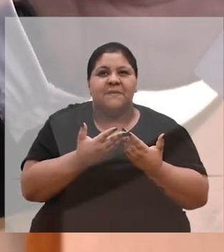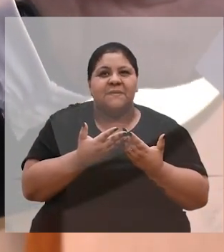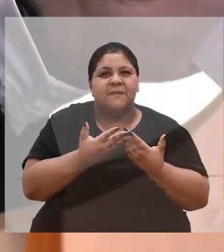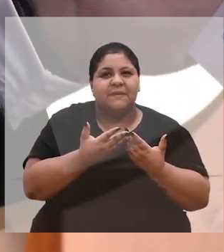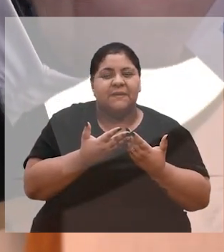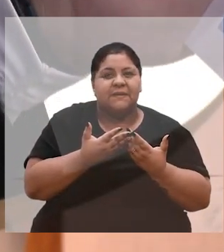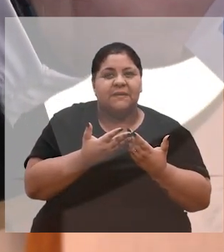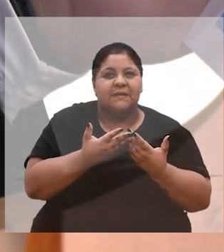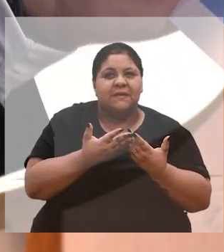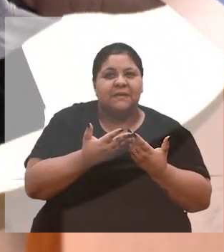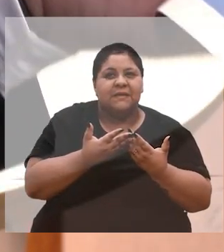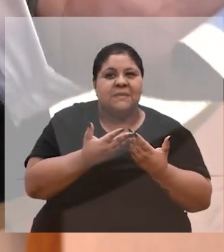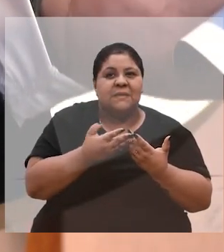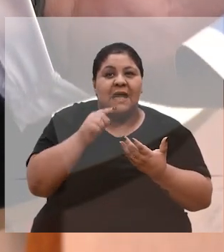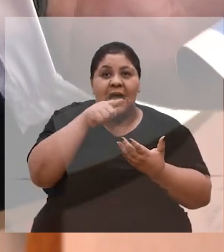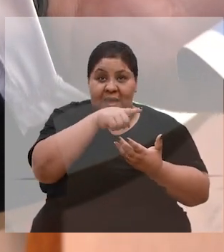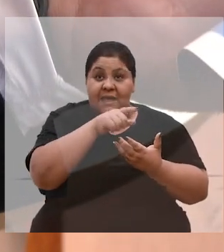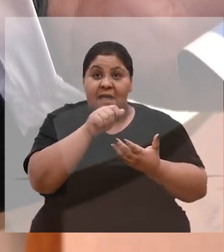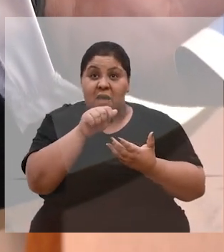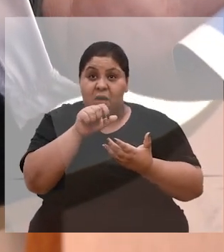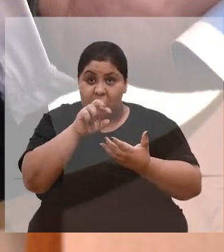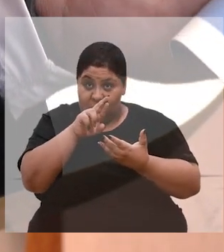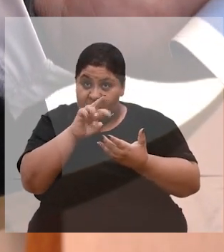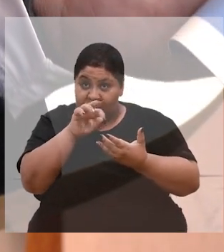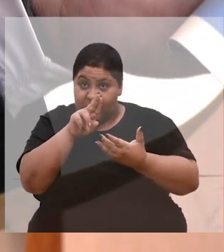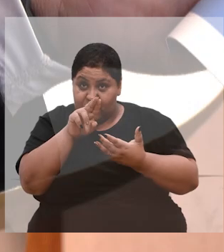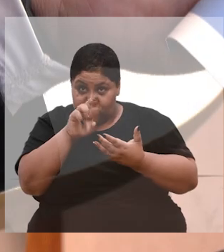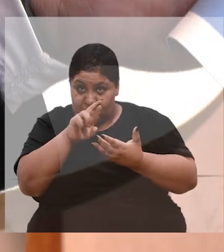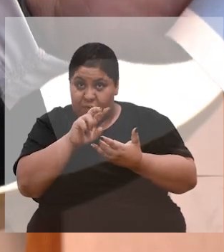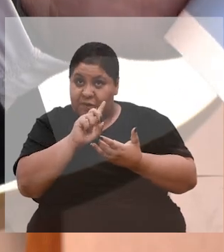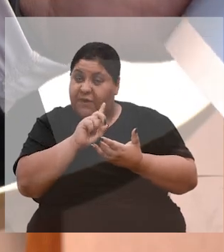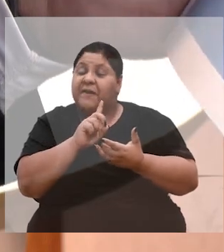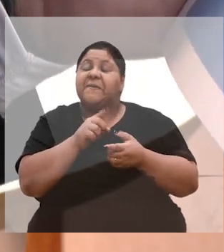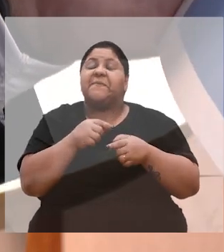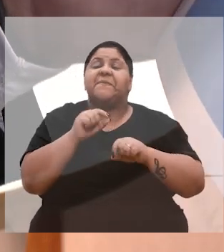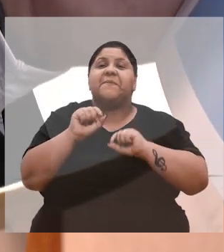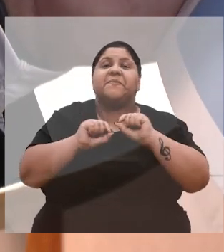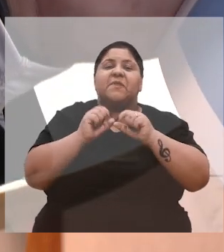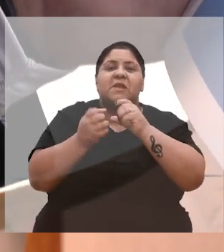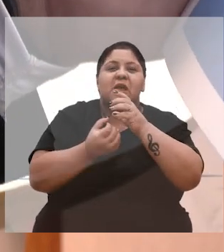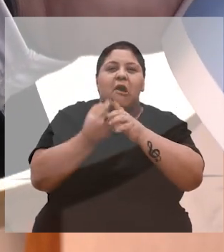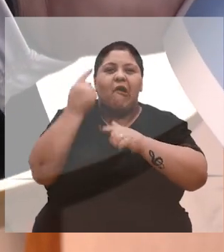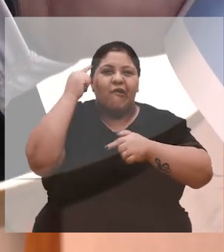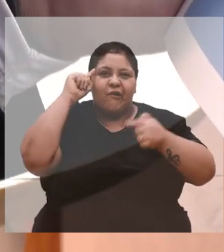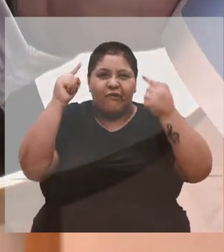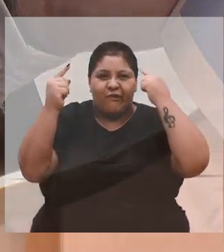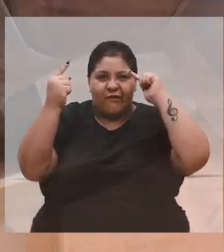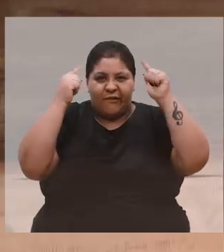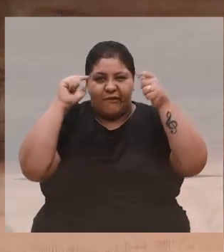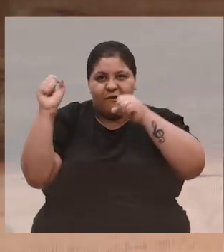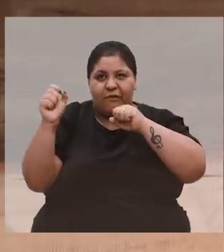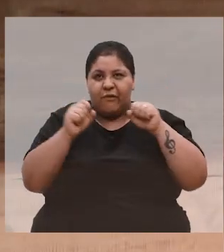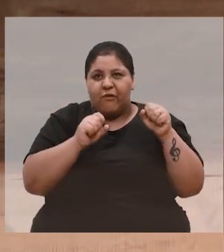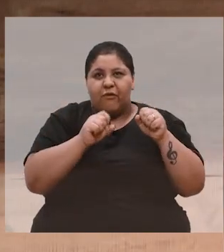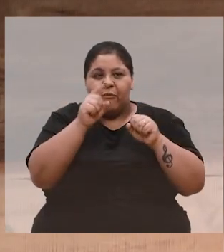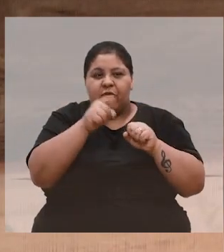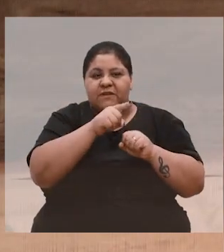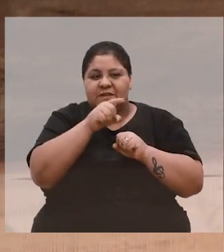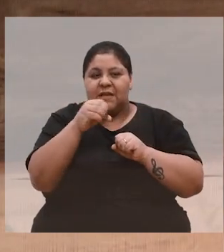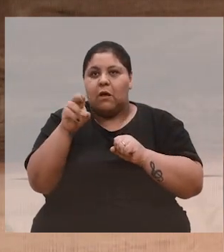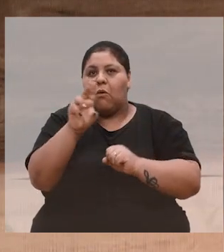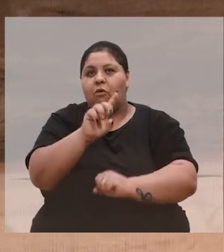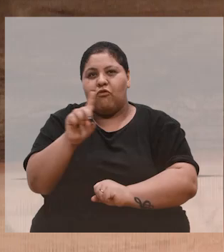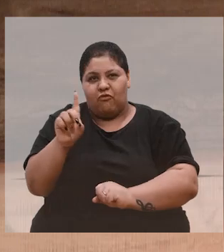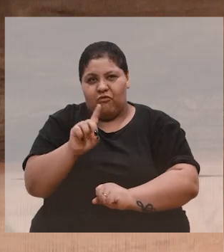Então, desculpa, não era uma menina. Aqui é o Arthur mesmo. Sim. E quando surgem essas ideias que tu podes cancelar ou